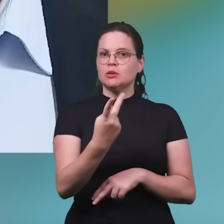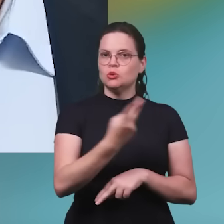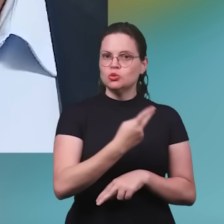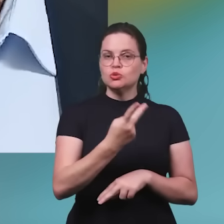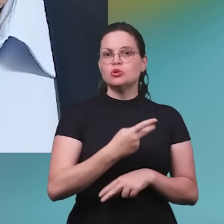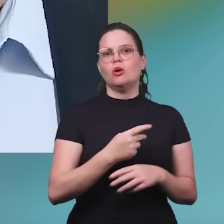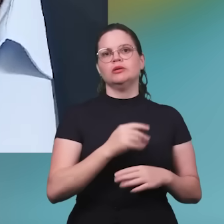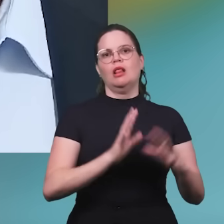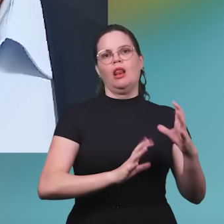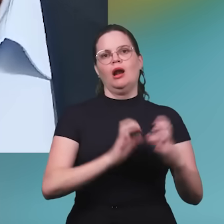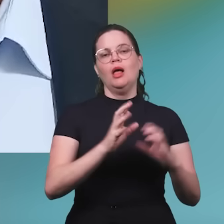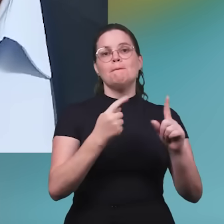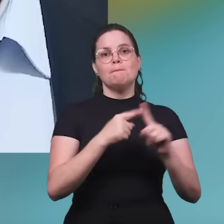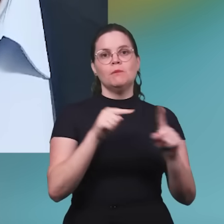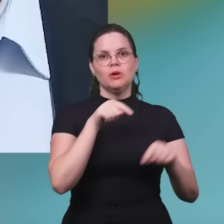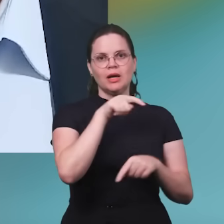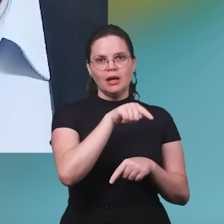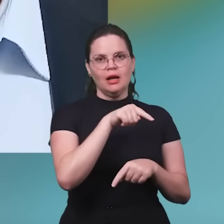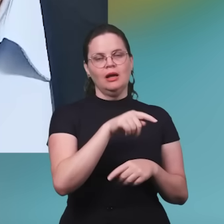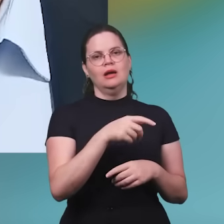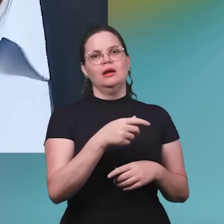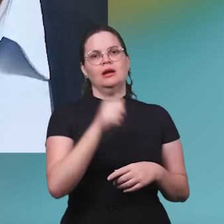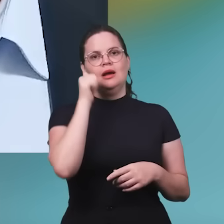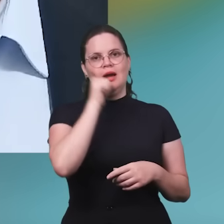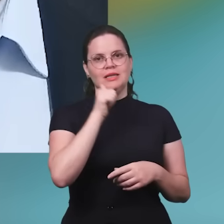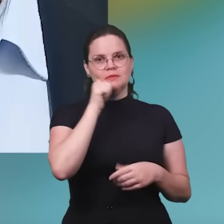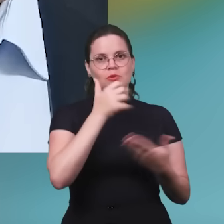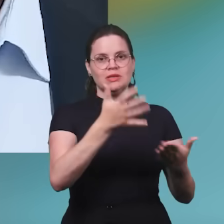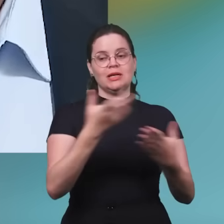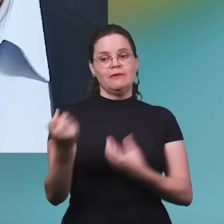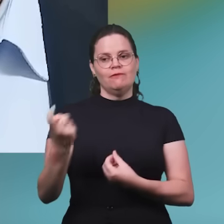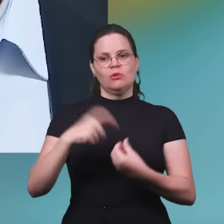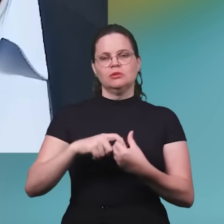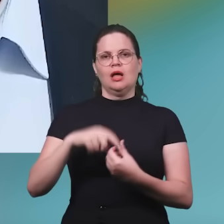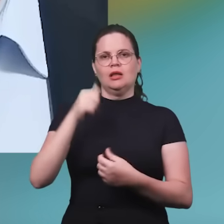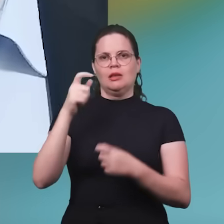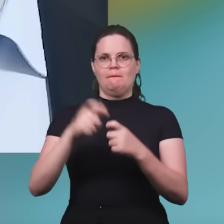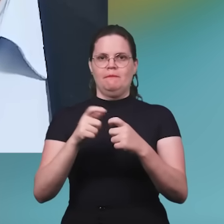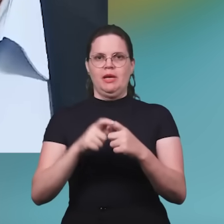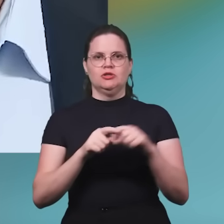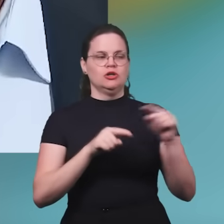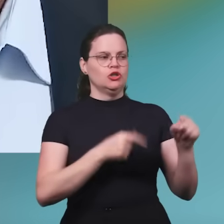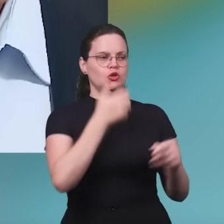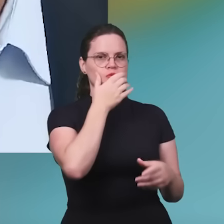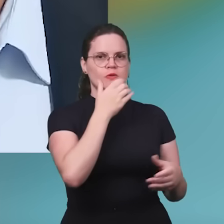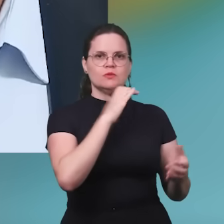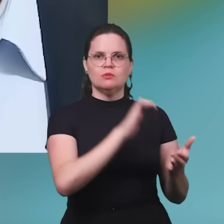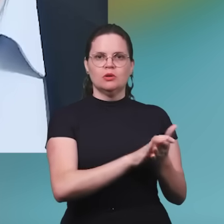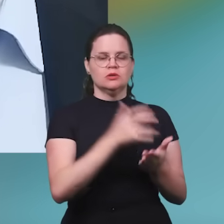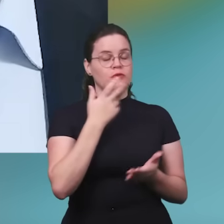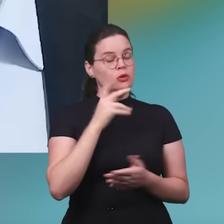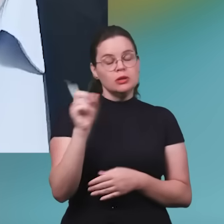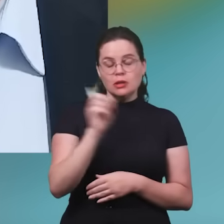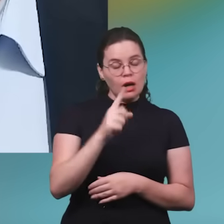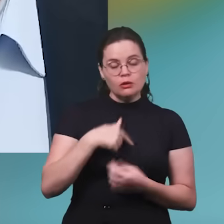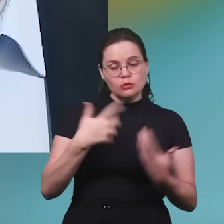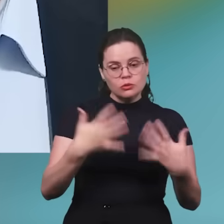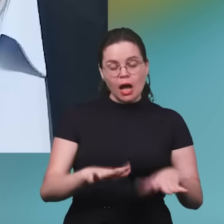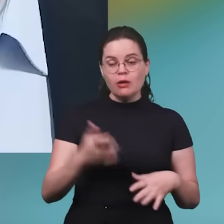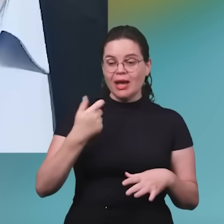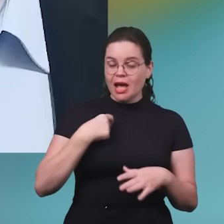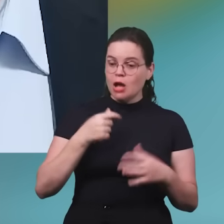Ela queria voltar lá na médica e o marido não queria. O marido disse, eu acompanhei todos os